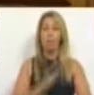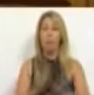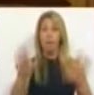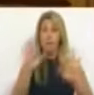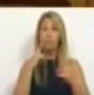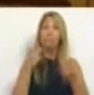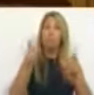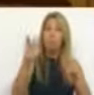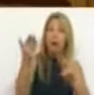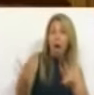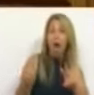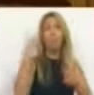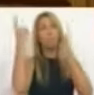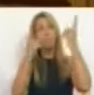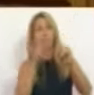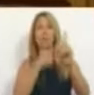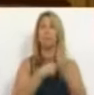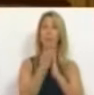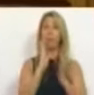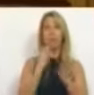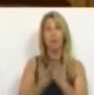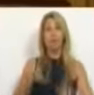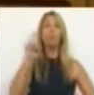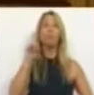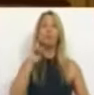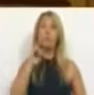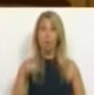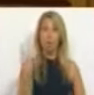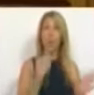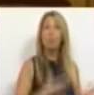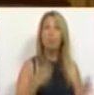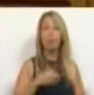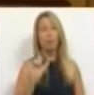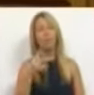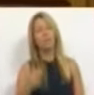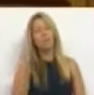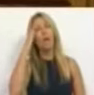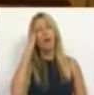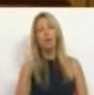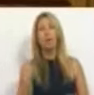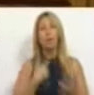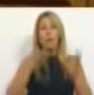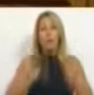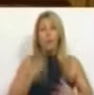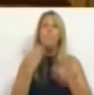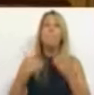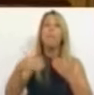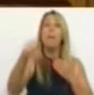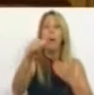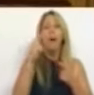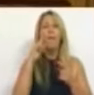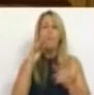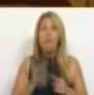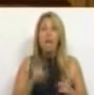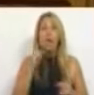considerar medidas que permitam a proteção da nossa produção, o PCP entende que devemos ir mais longe, ir à raiz do problema e,